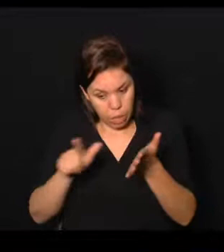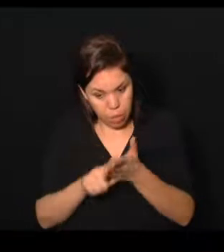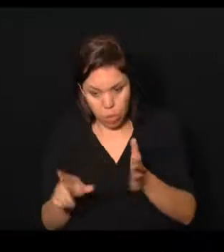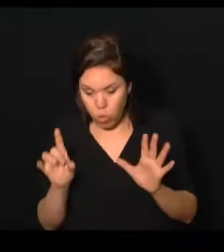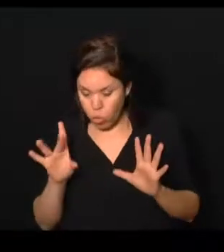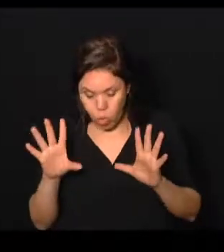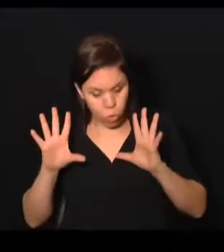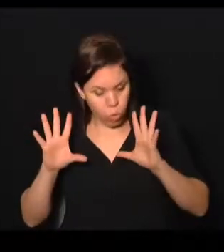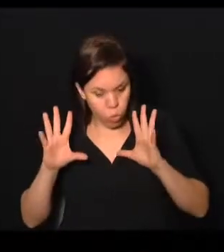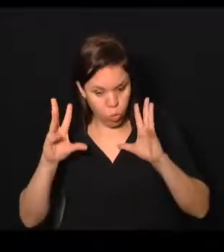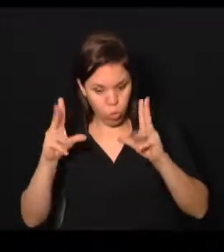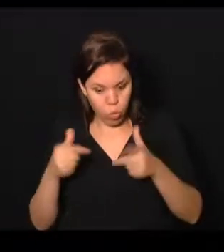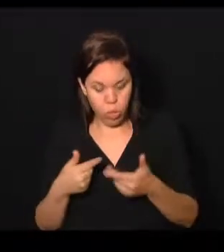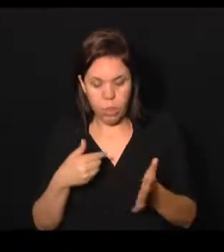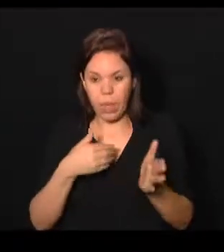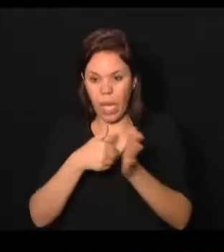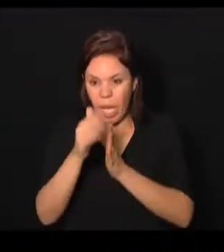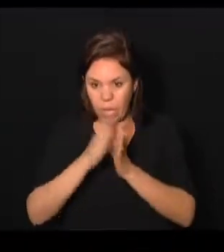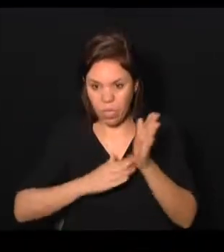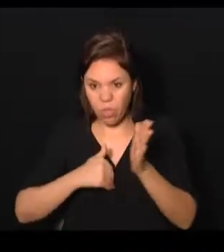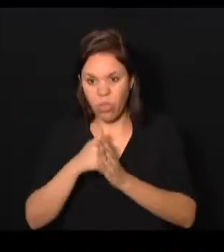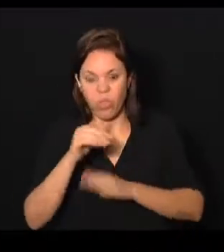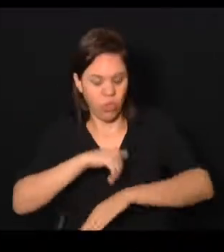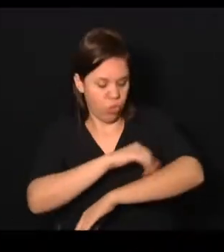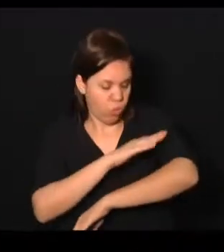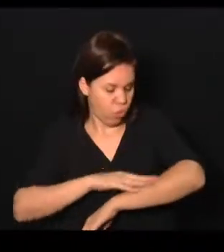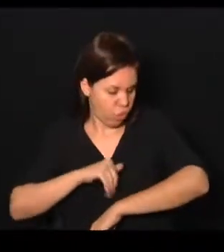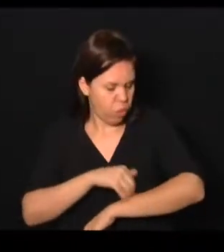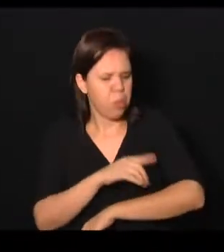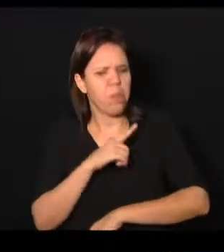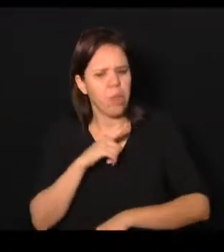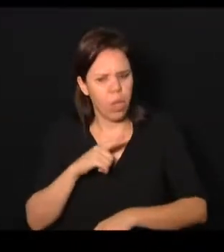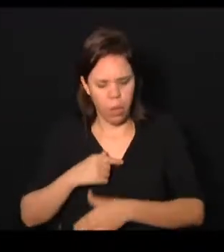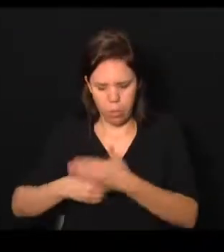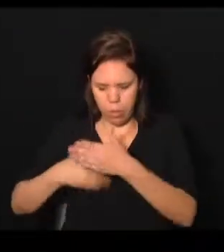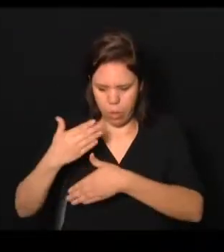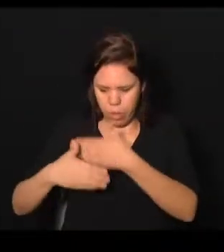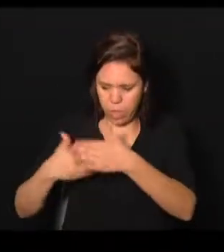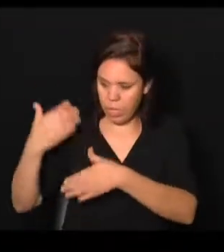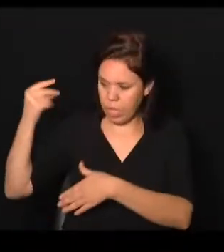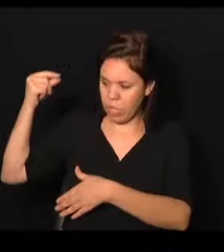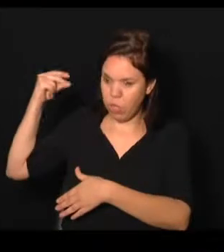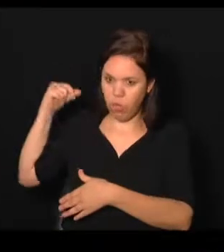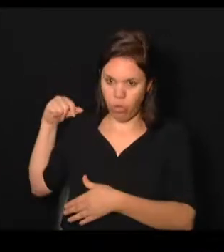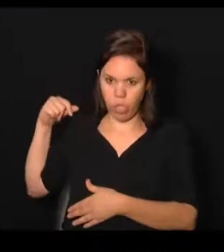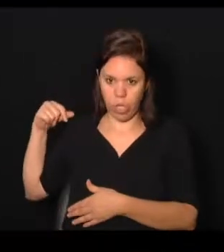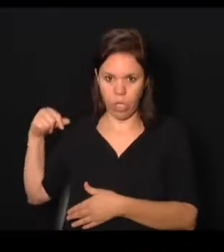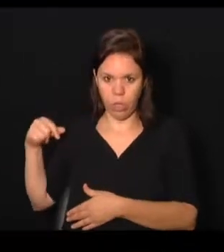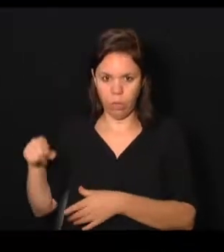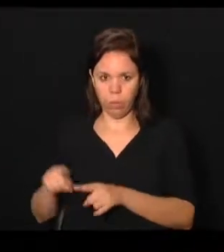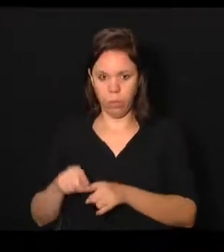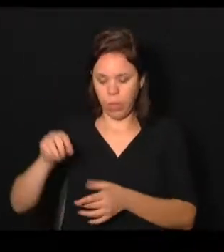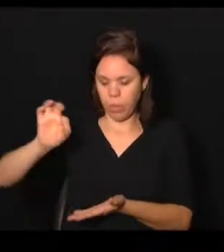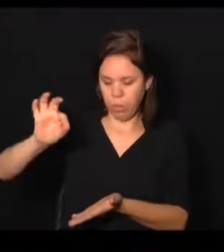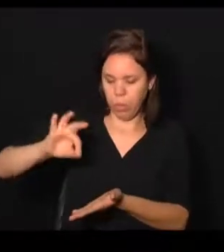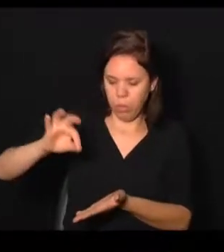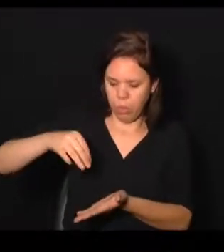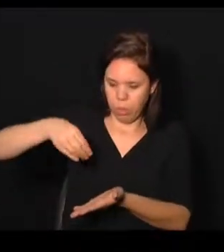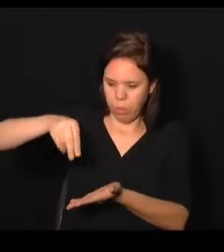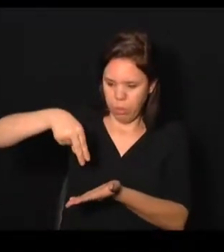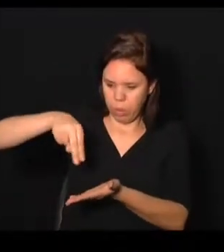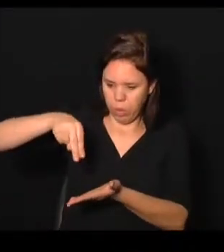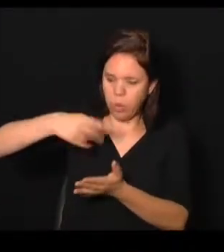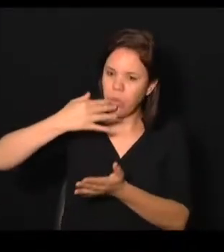falando principalmente das tintas, existe um processo mais antigo de tatuagem, onde você molhava a agulha